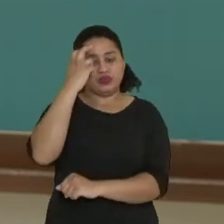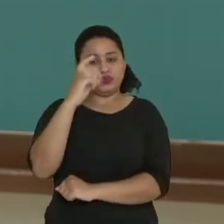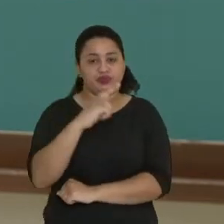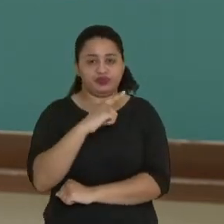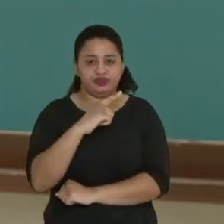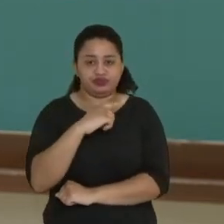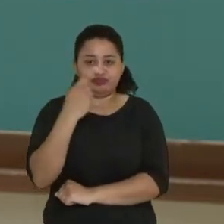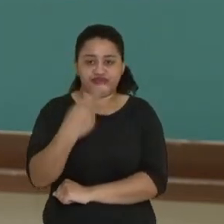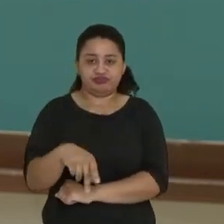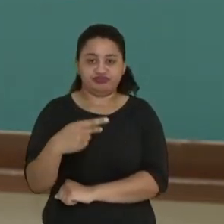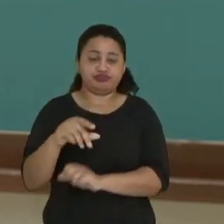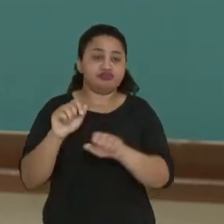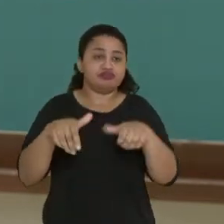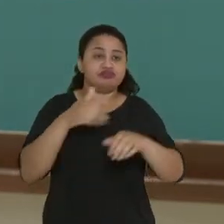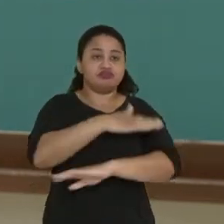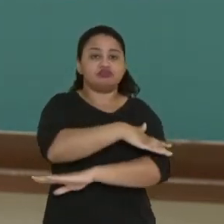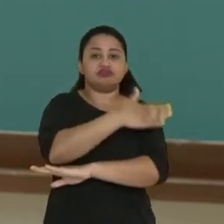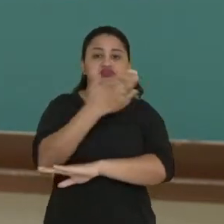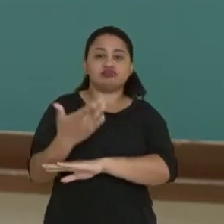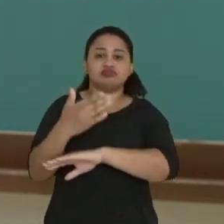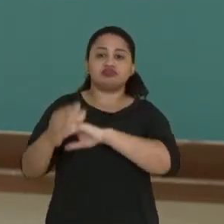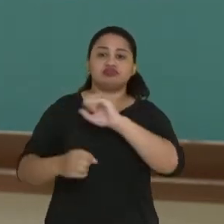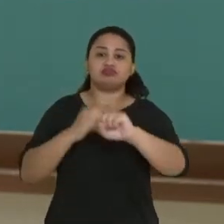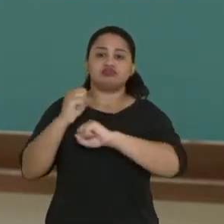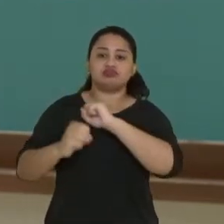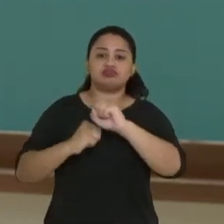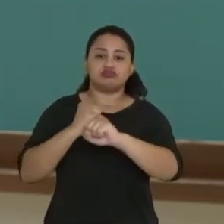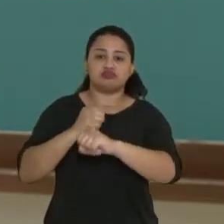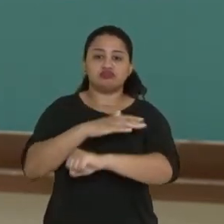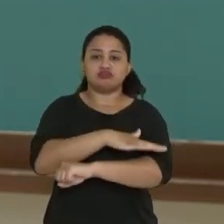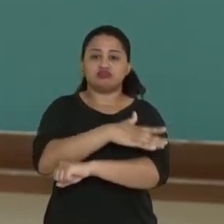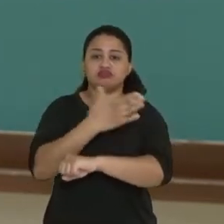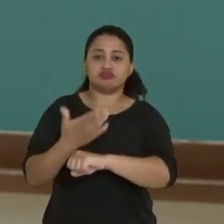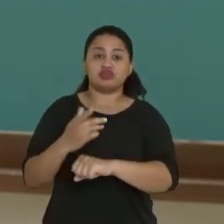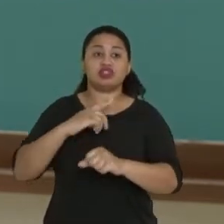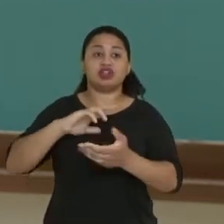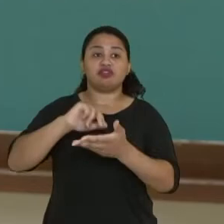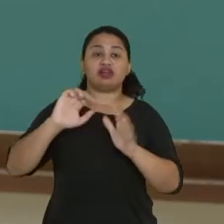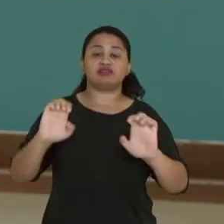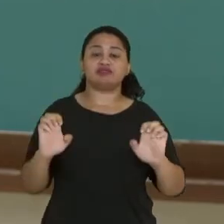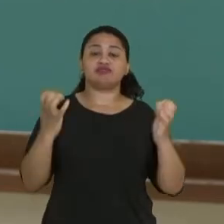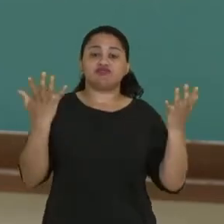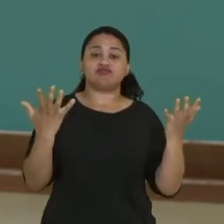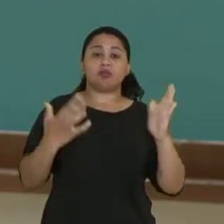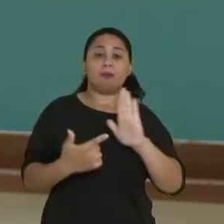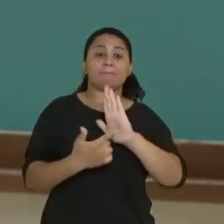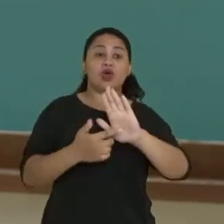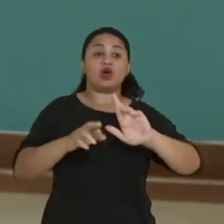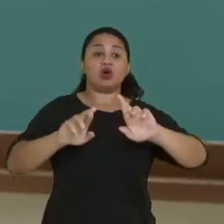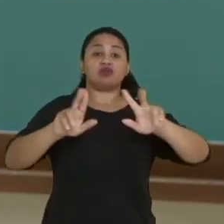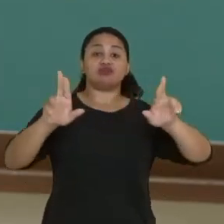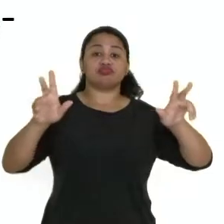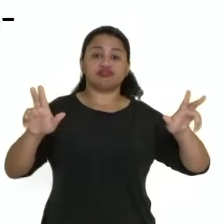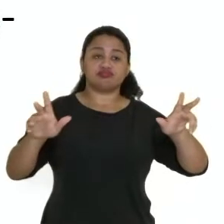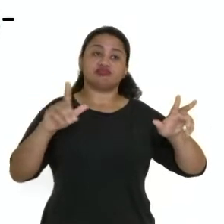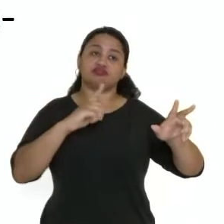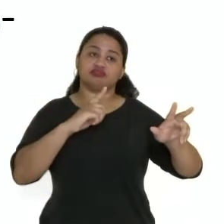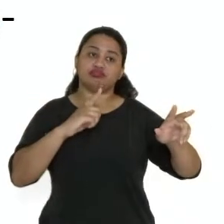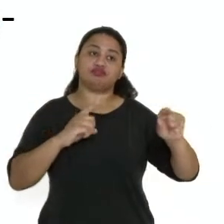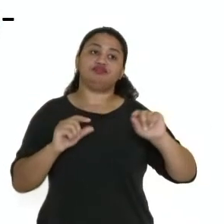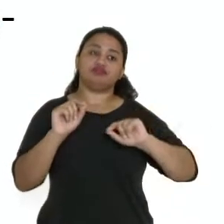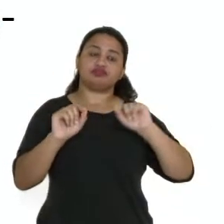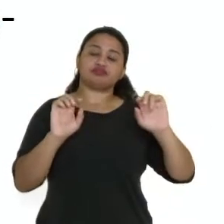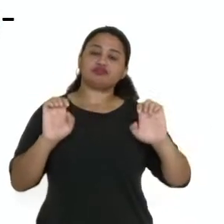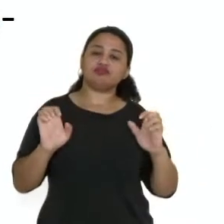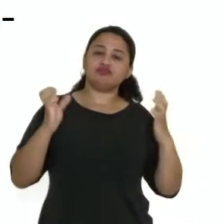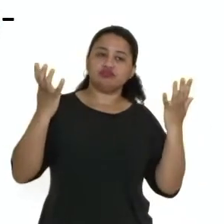tá? Então durante todo o ano são realizados diferentes eventos, que revelam então a diversidade. E esses